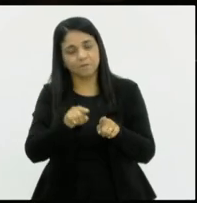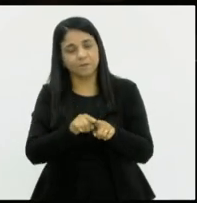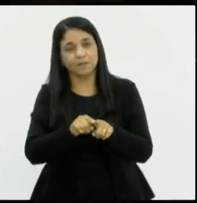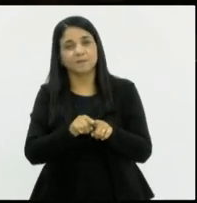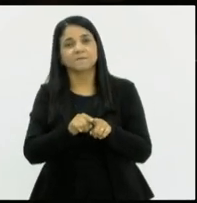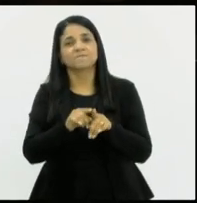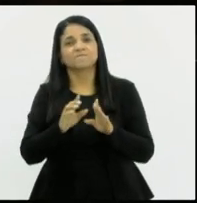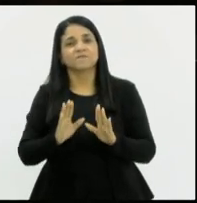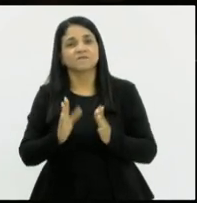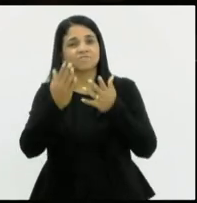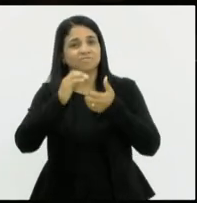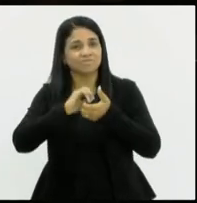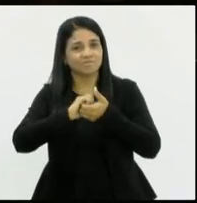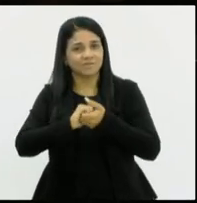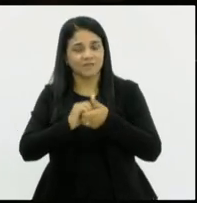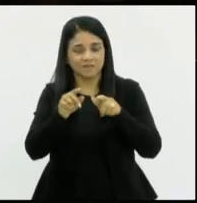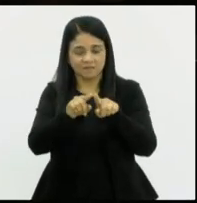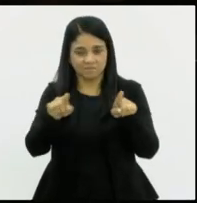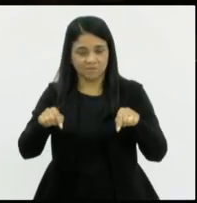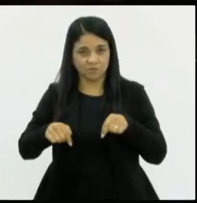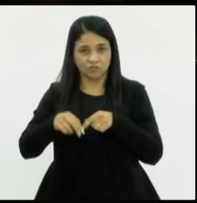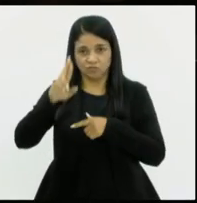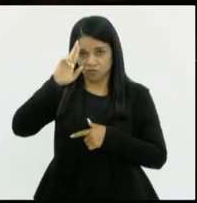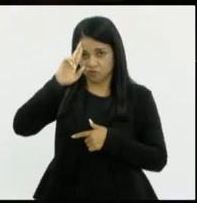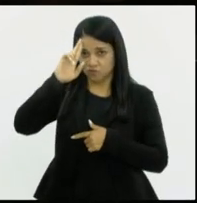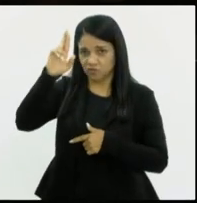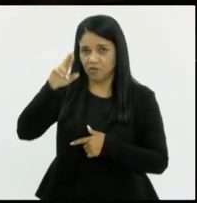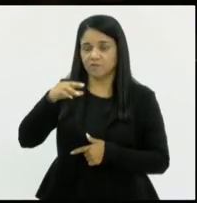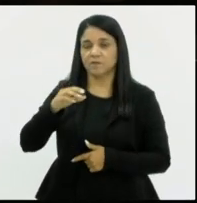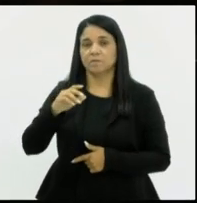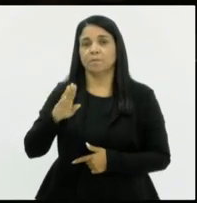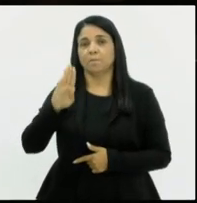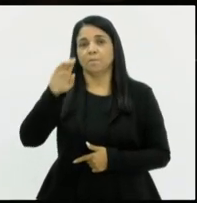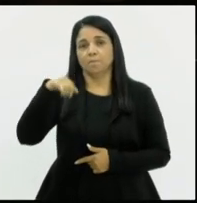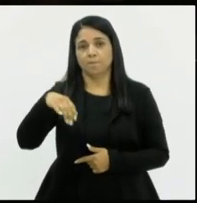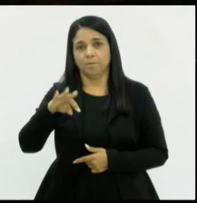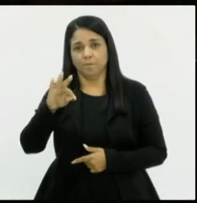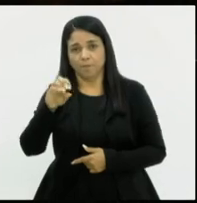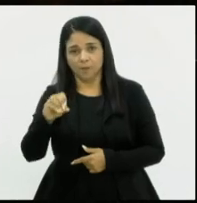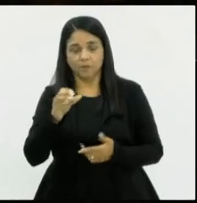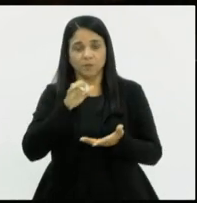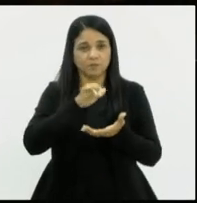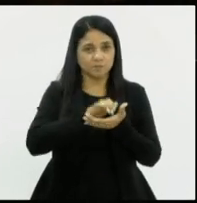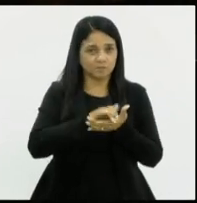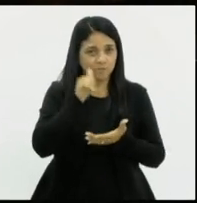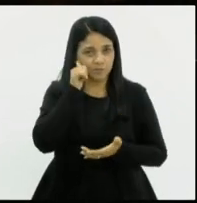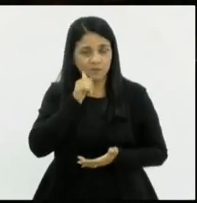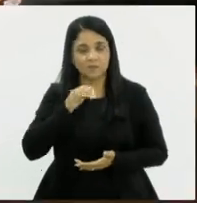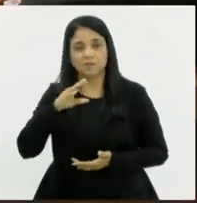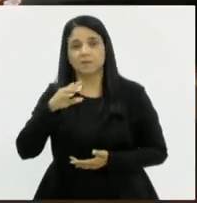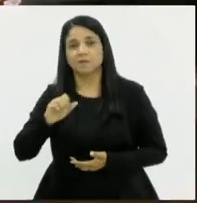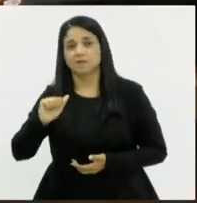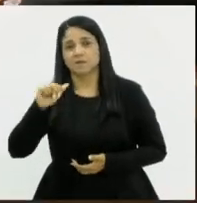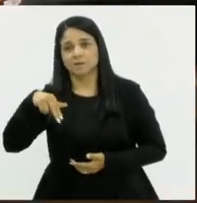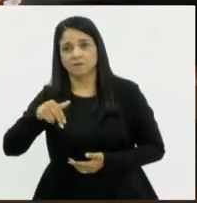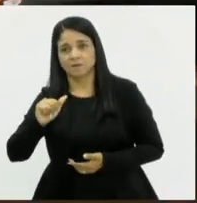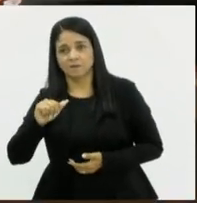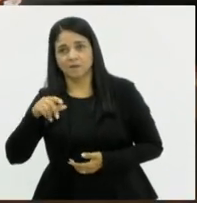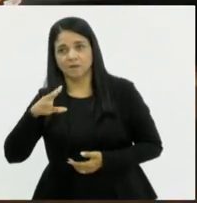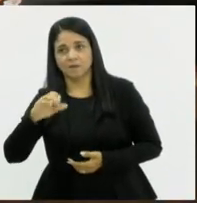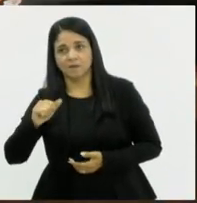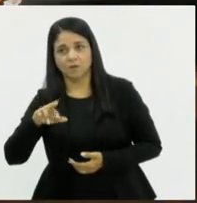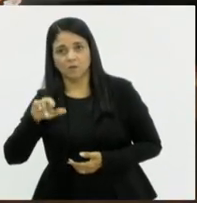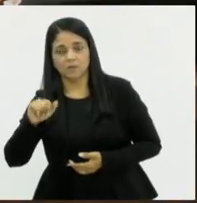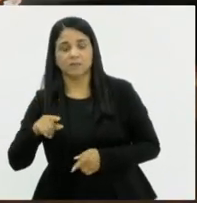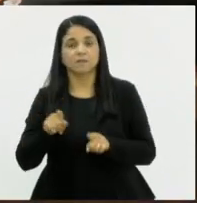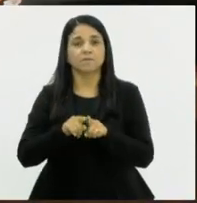saudar o chefe de gabinete Bento, a sua esposa Ana Carolina, a Maria Osciladora, o Pedrinho, que está aqui